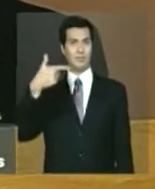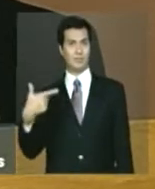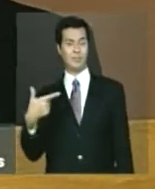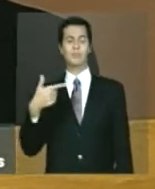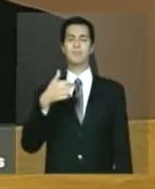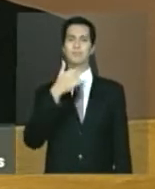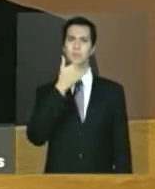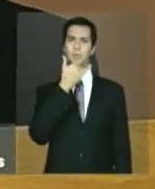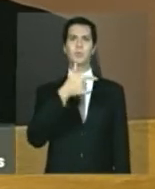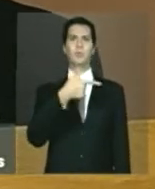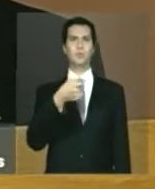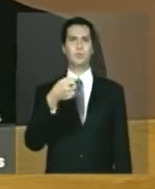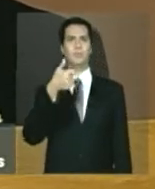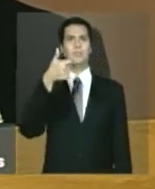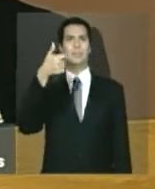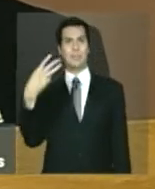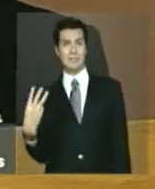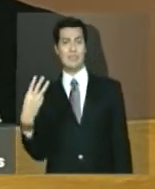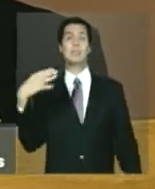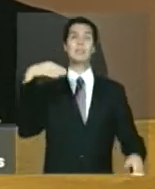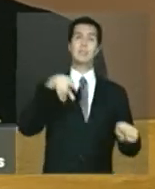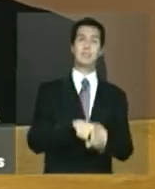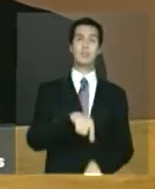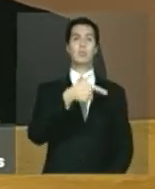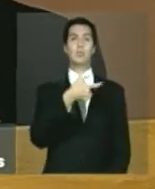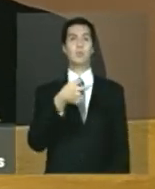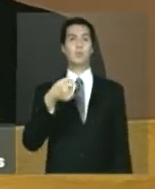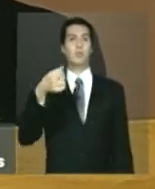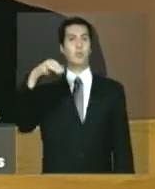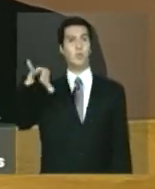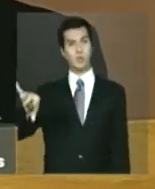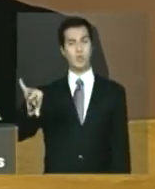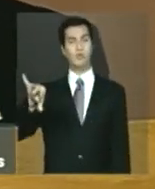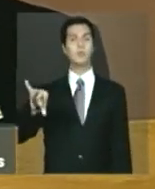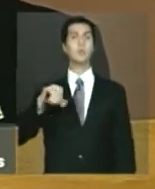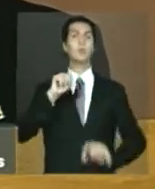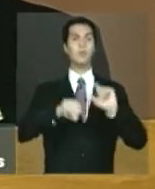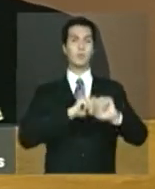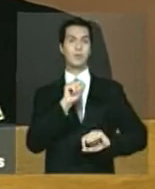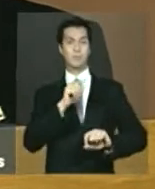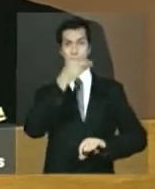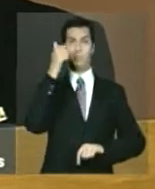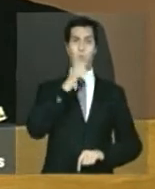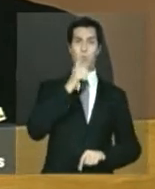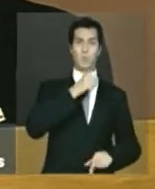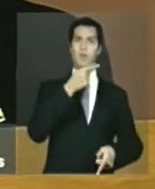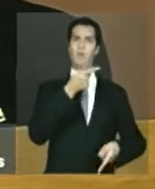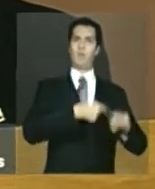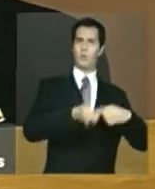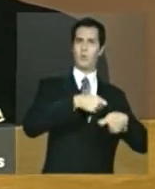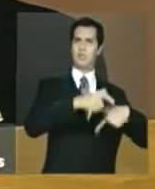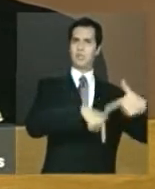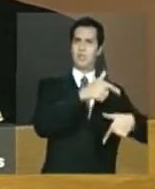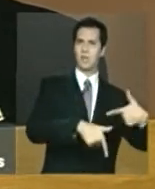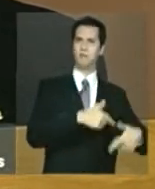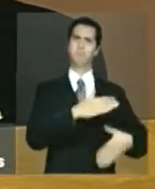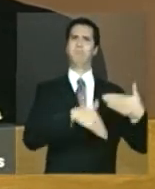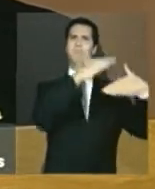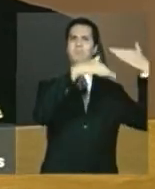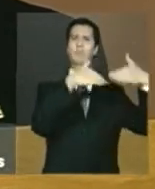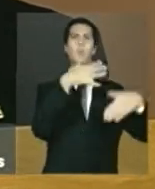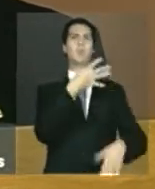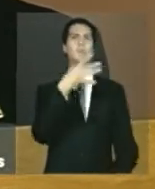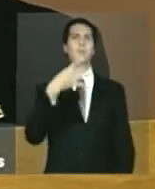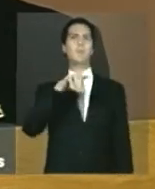proporção de mulheres no total da população economicamente ativa cresceu de 44,5